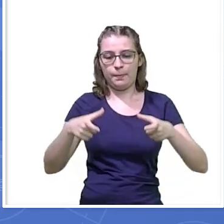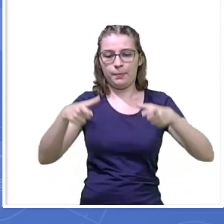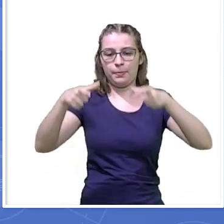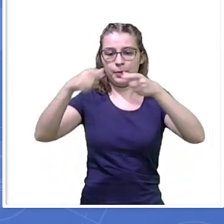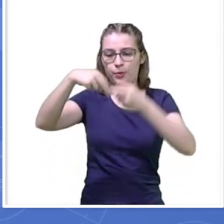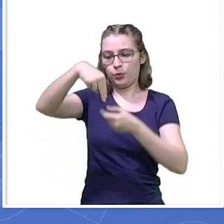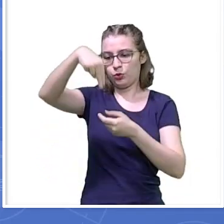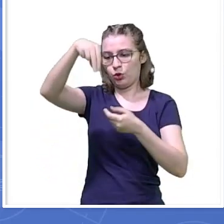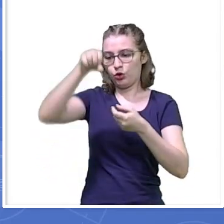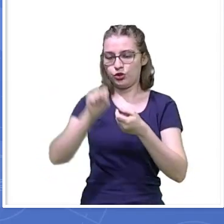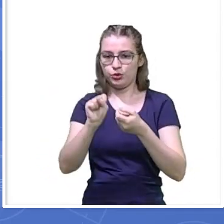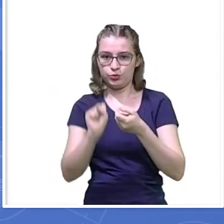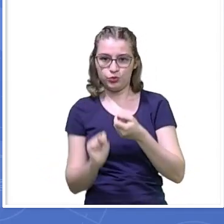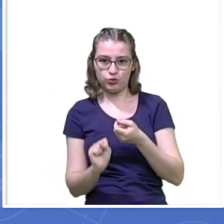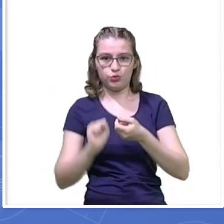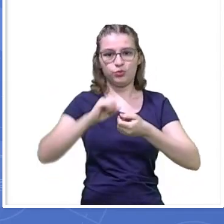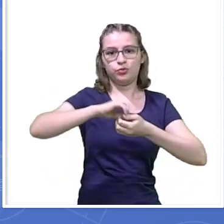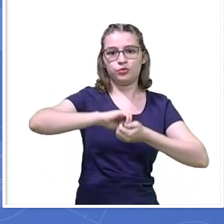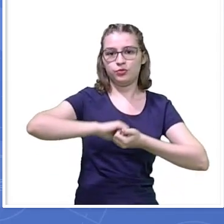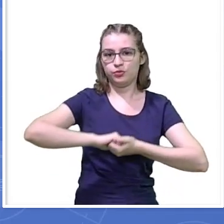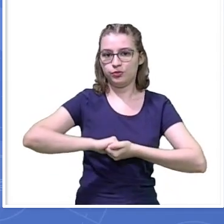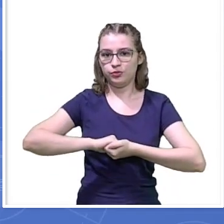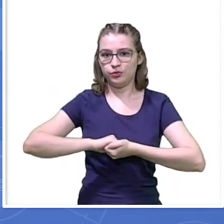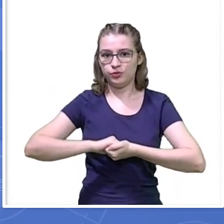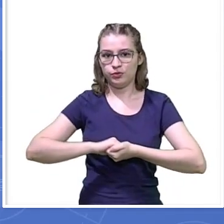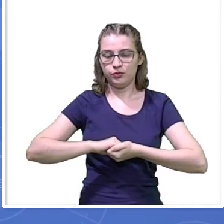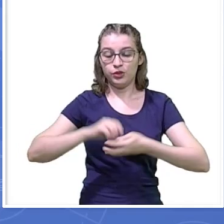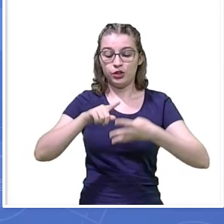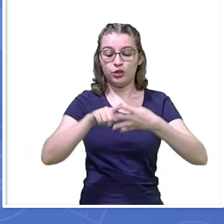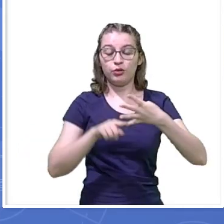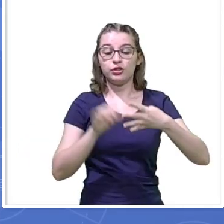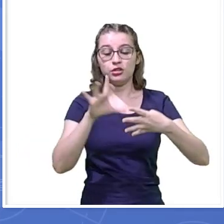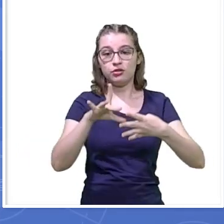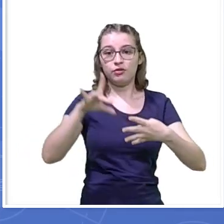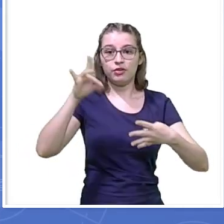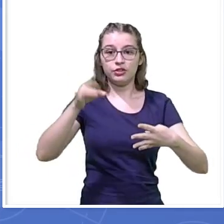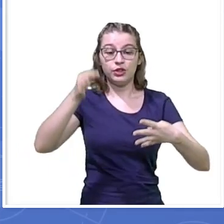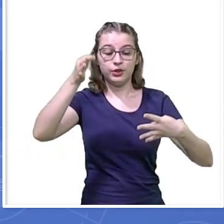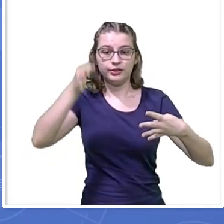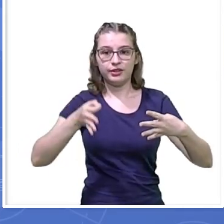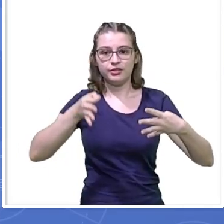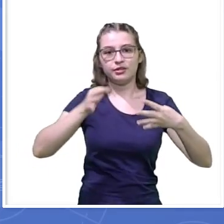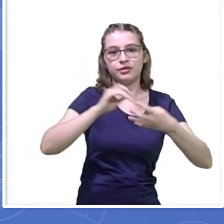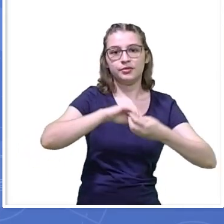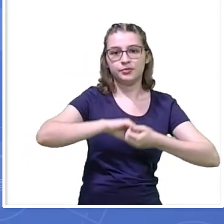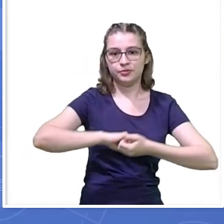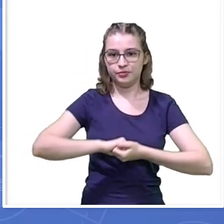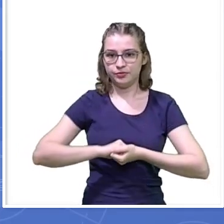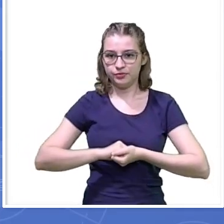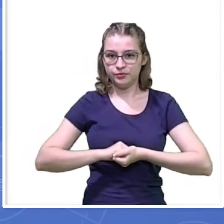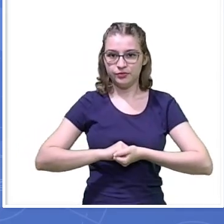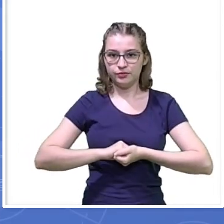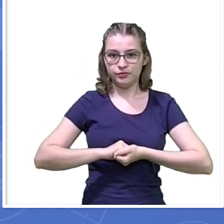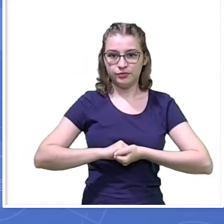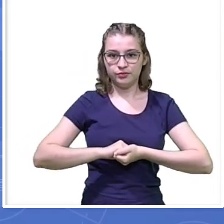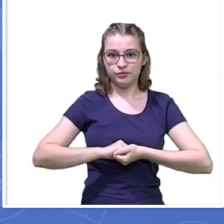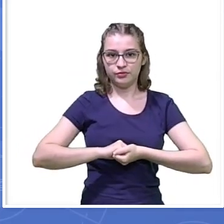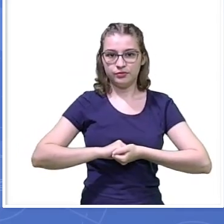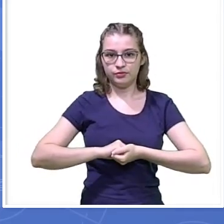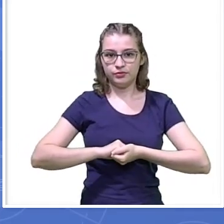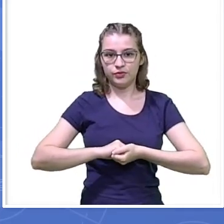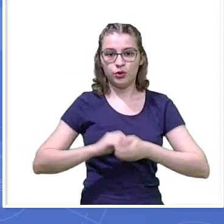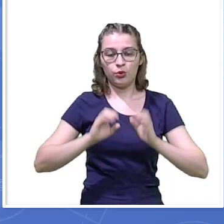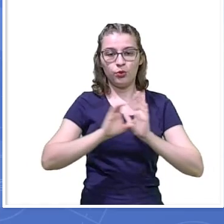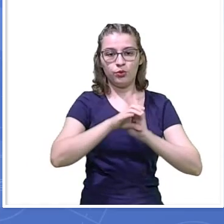sul. 4 alternativas, 4 frases aí, eu quero que você marque a alternativa correta, né, que descreve corretamente o termo